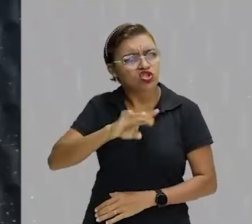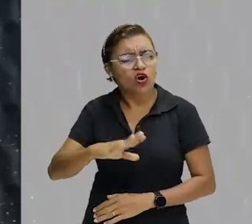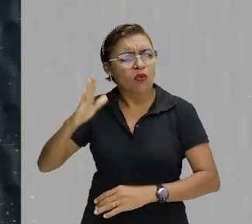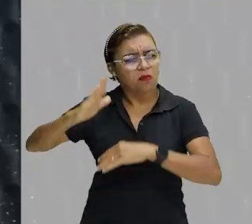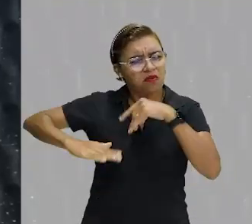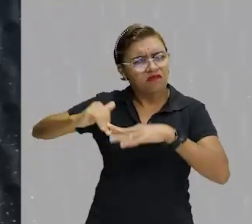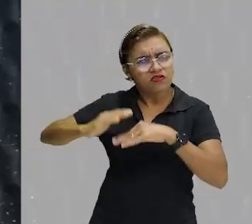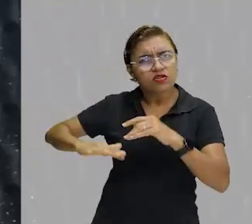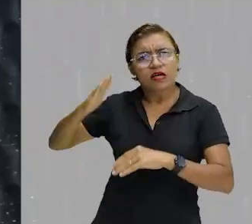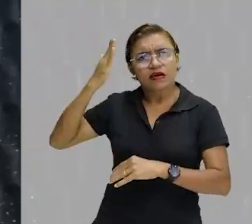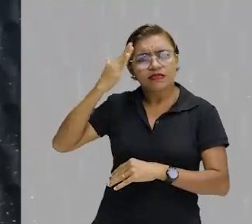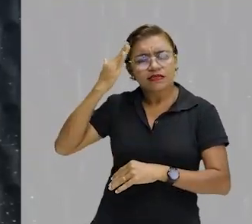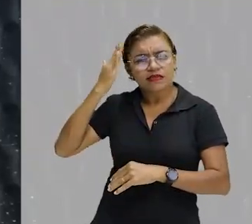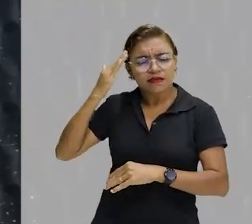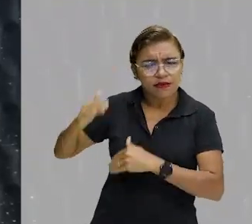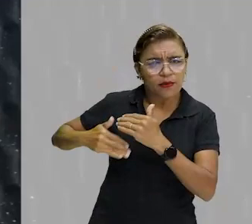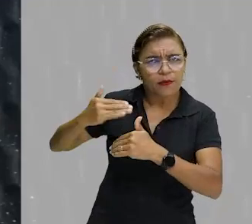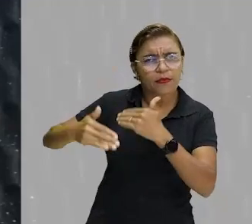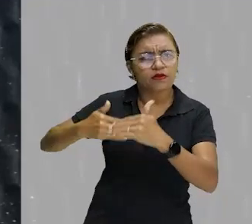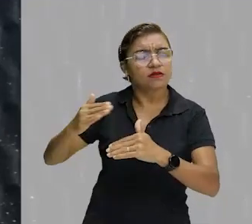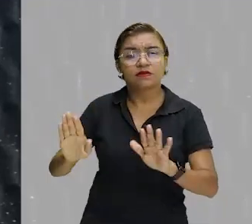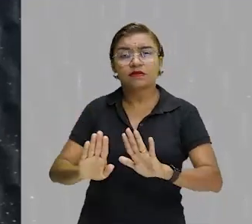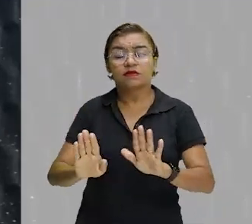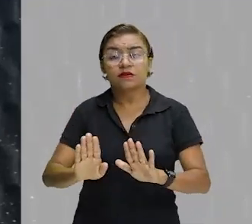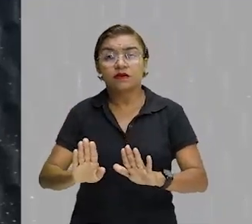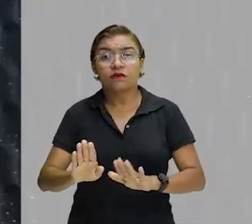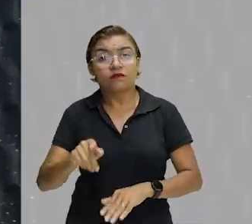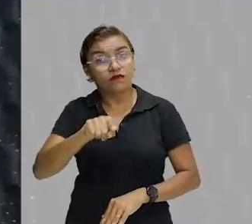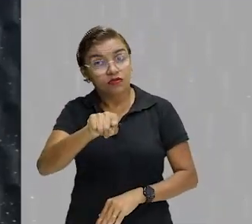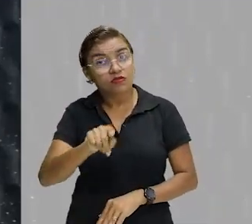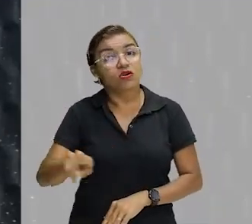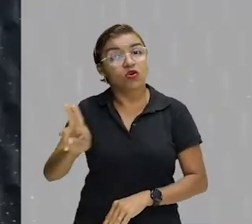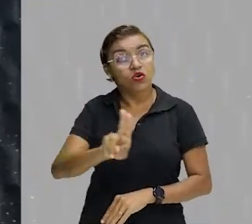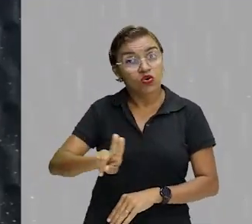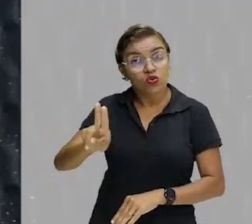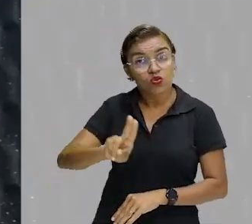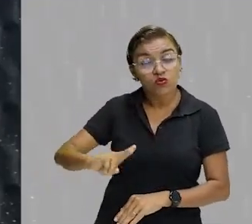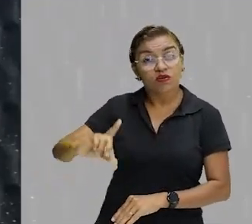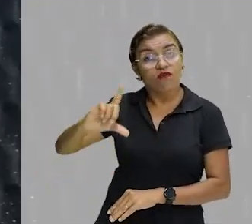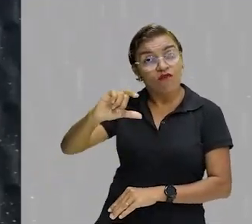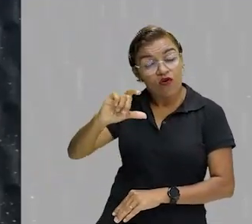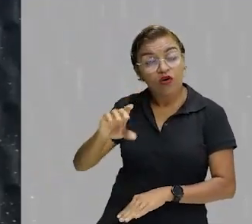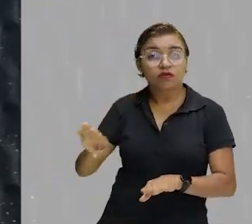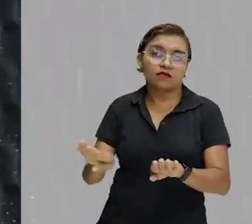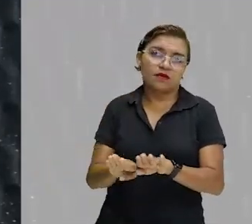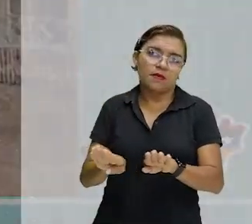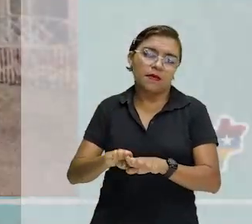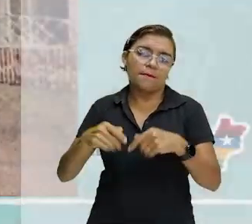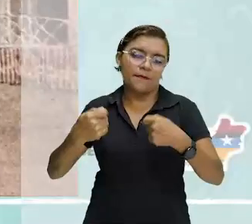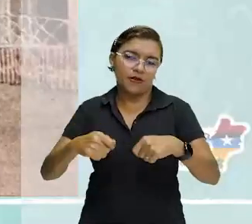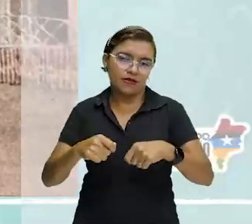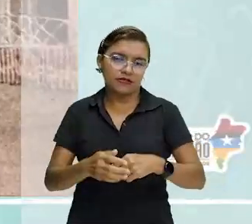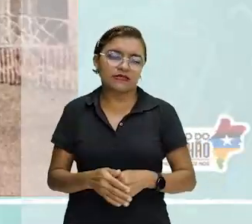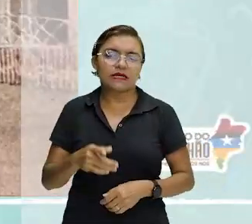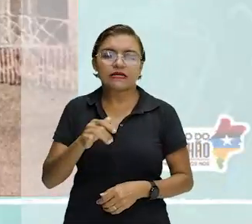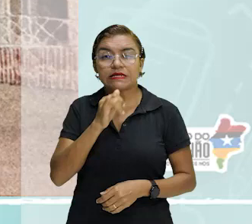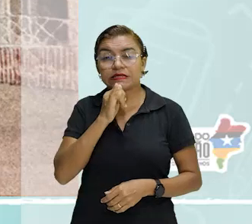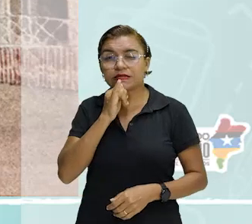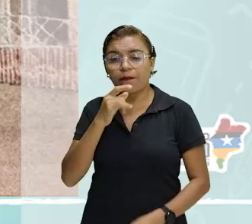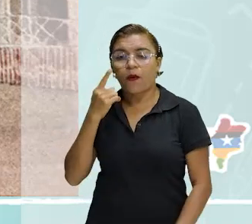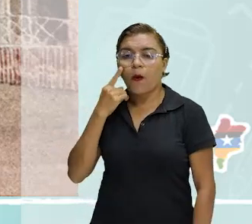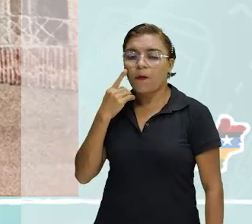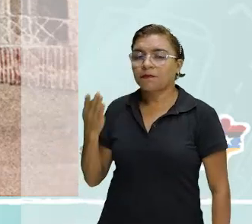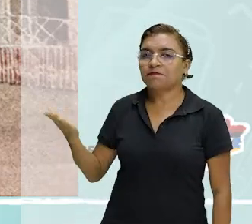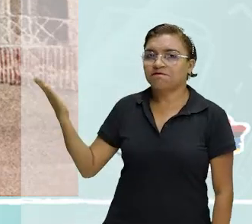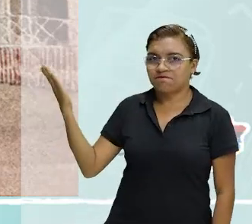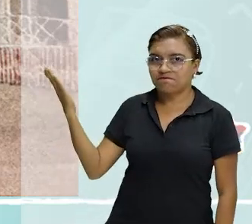entender esse processo. Por quê? Porque vocês usam a fotografia que necessita desse conhecimento ou dessa base. Né? Exemplo, é